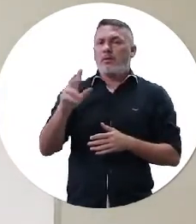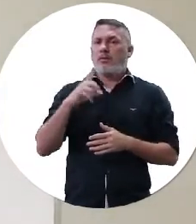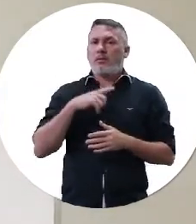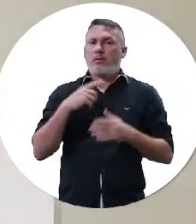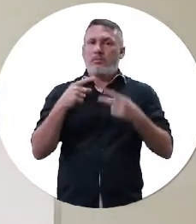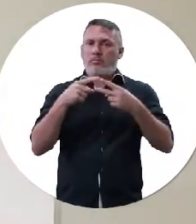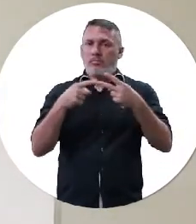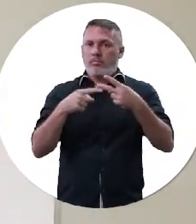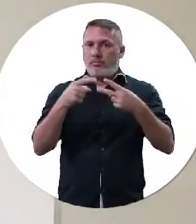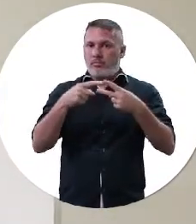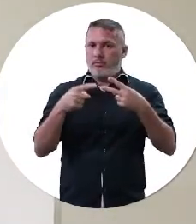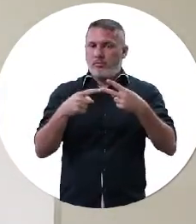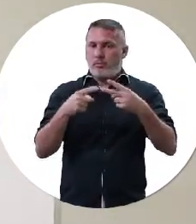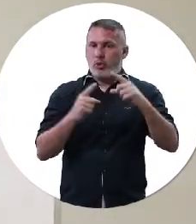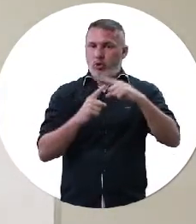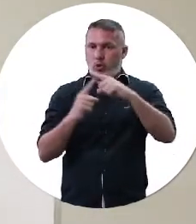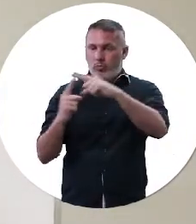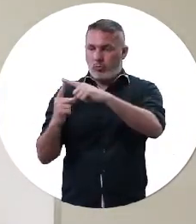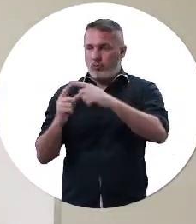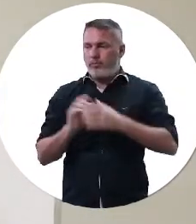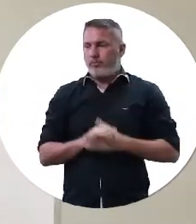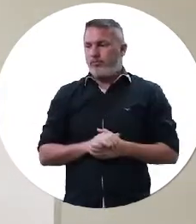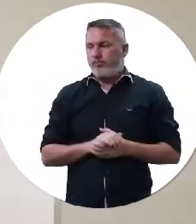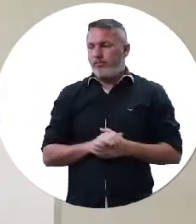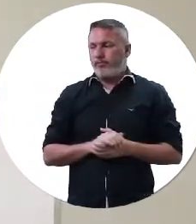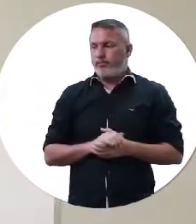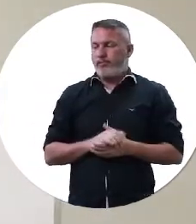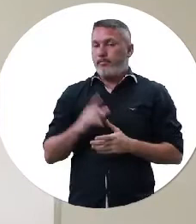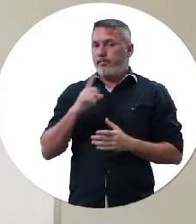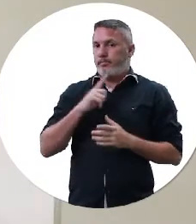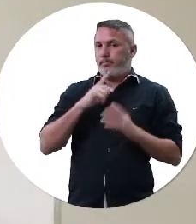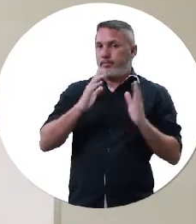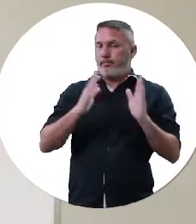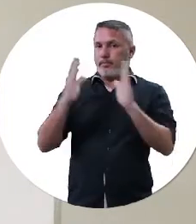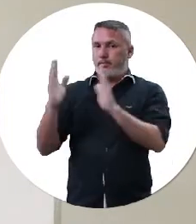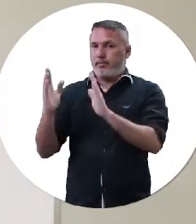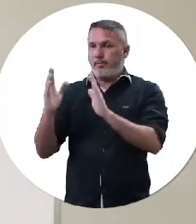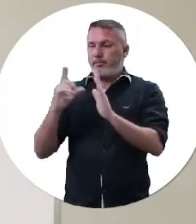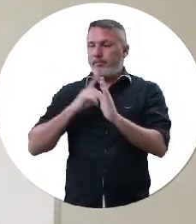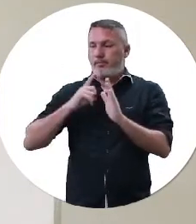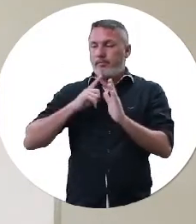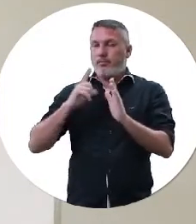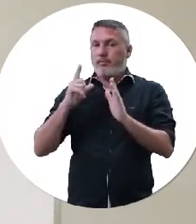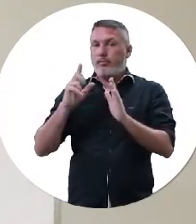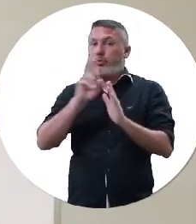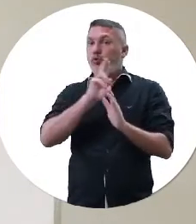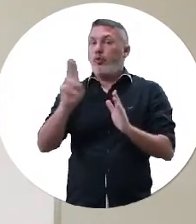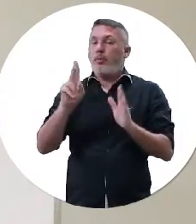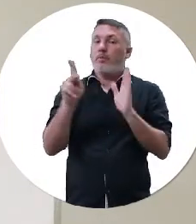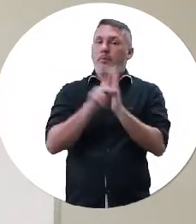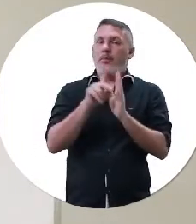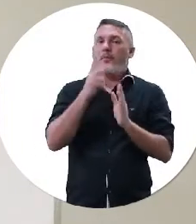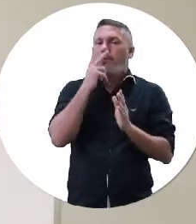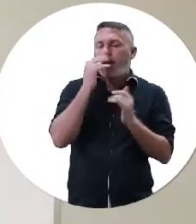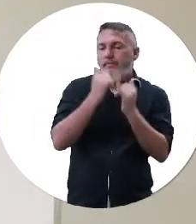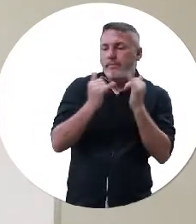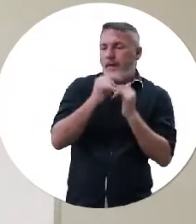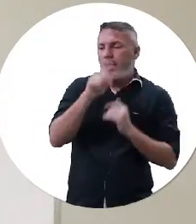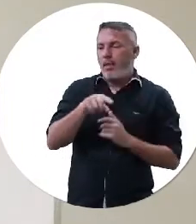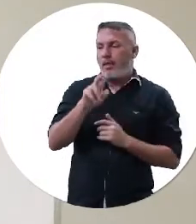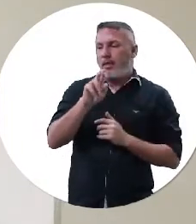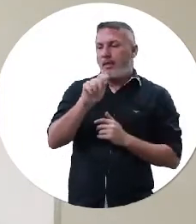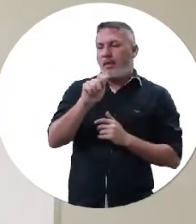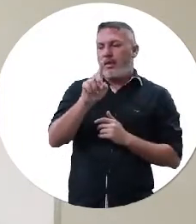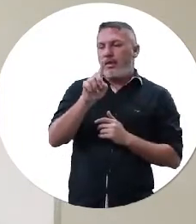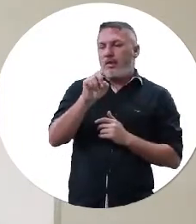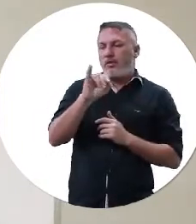dou um nome para éster? Você vai trabalhar de duas formas. Aqui, este lado, você